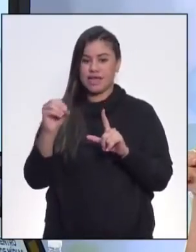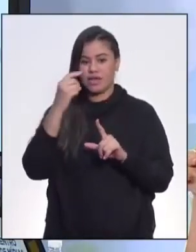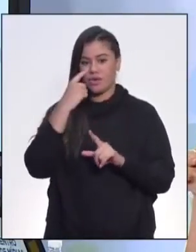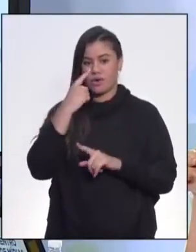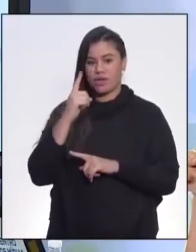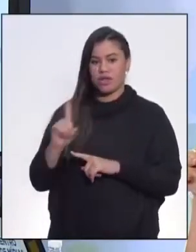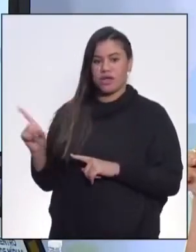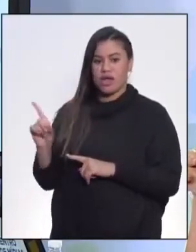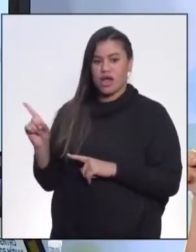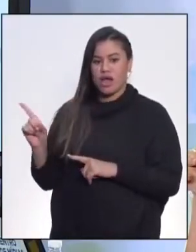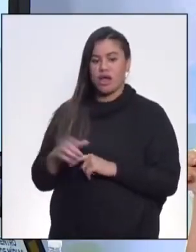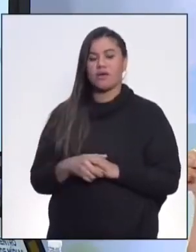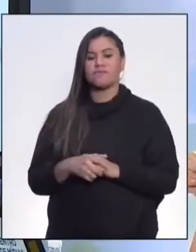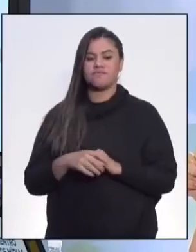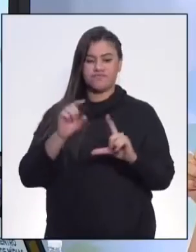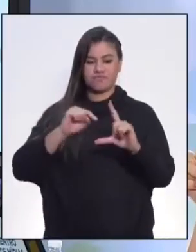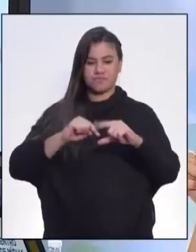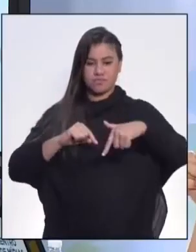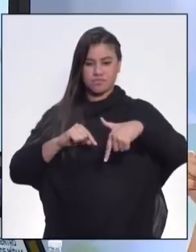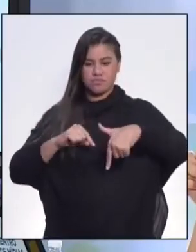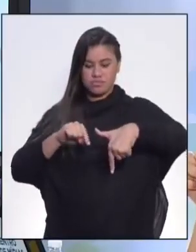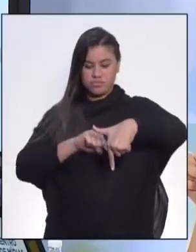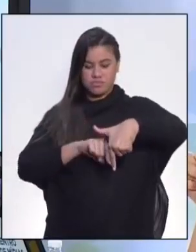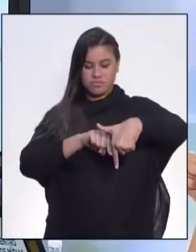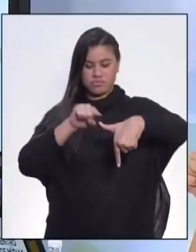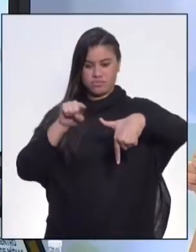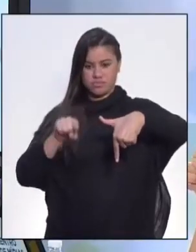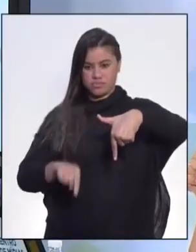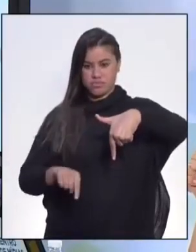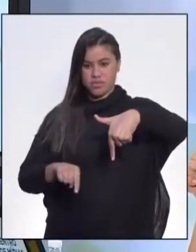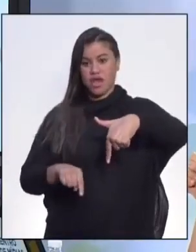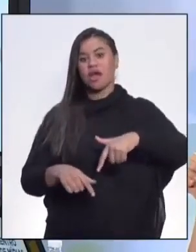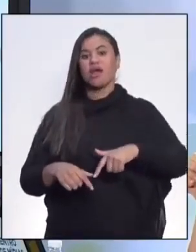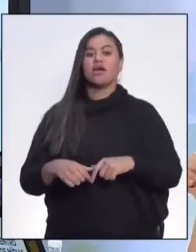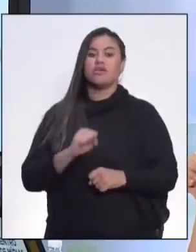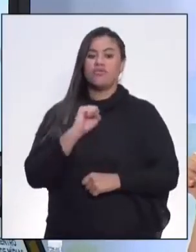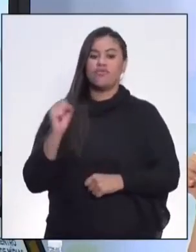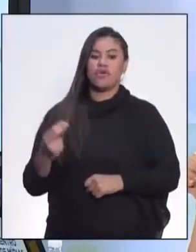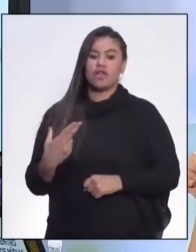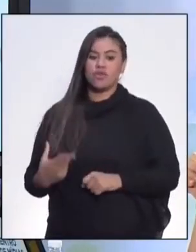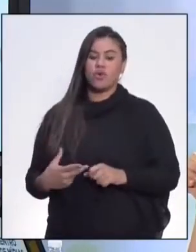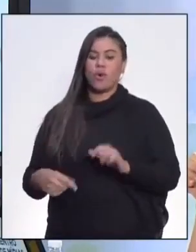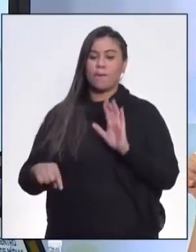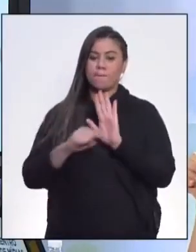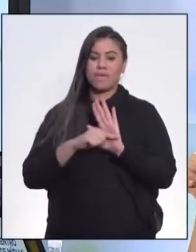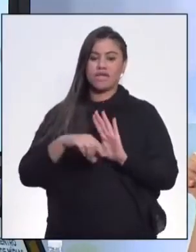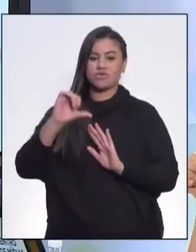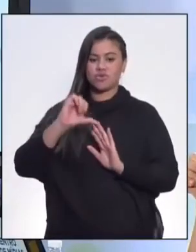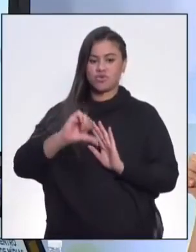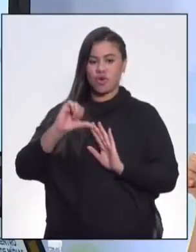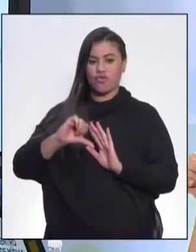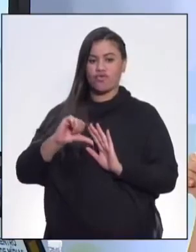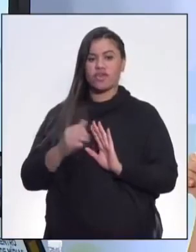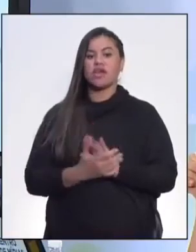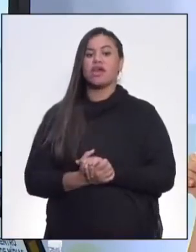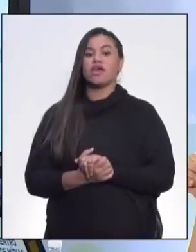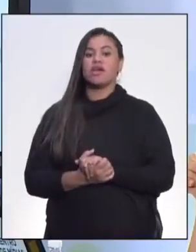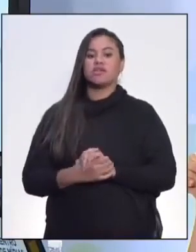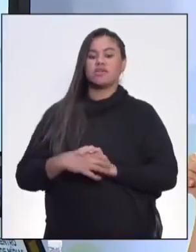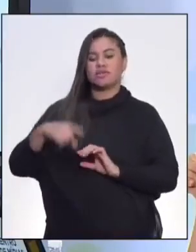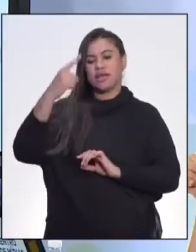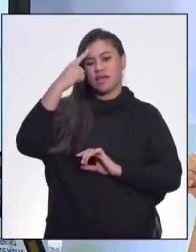aqui, ó, o vértice. Muito bom. E, além disso, o valor onde cruzava o eixo Y era no menos 9. Então, na hora que você vai fazer, você